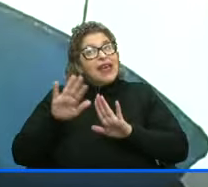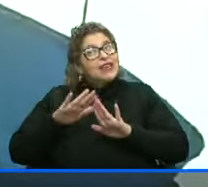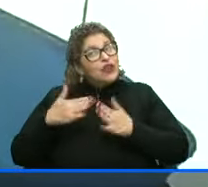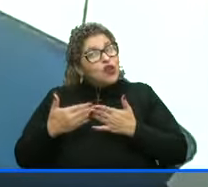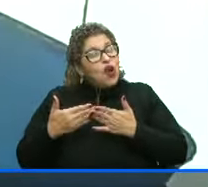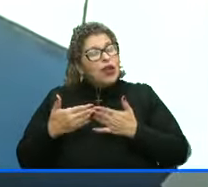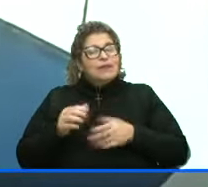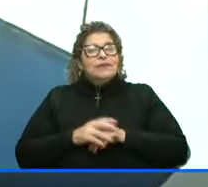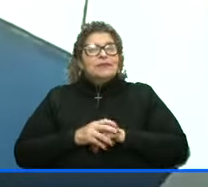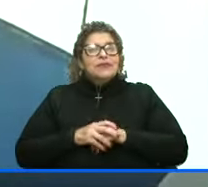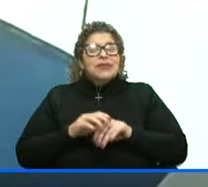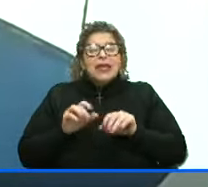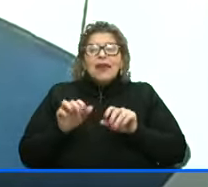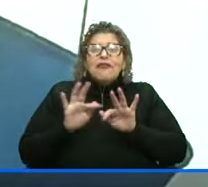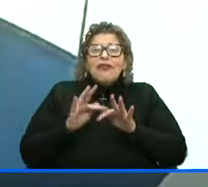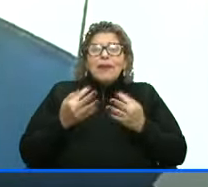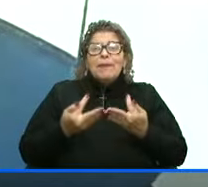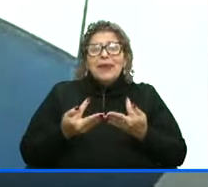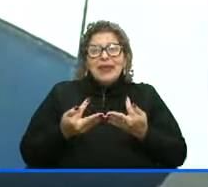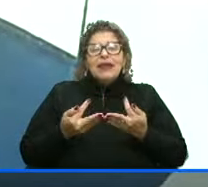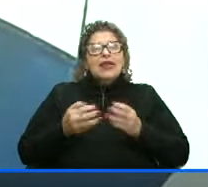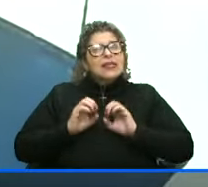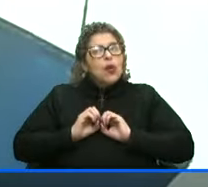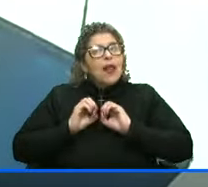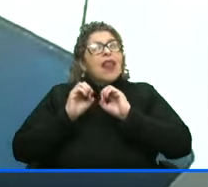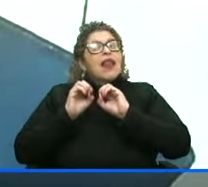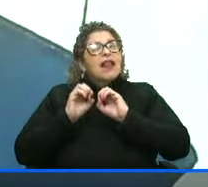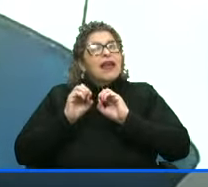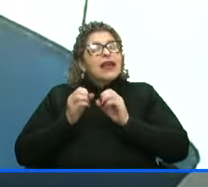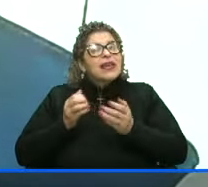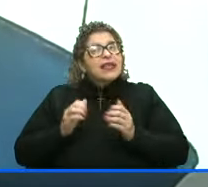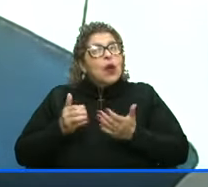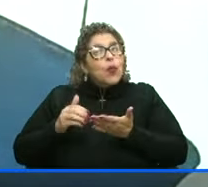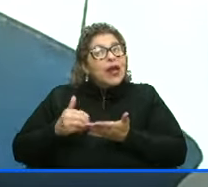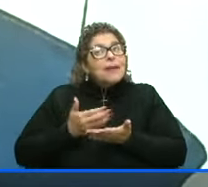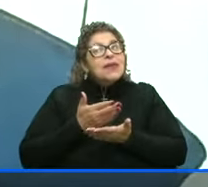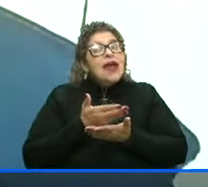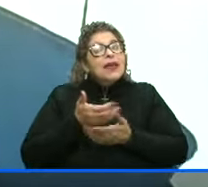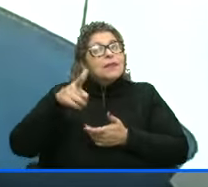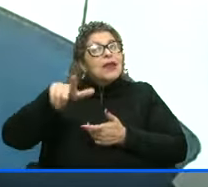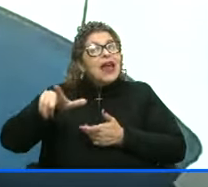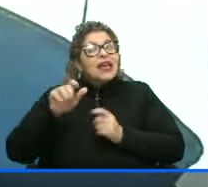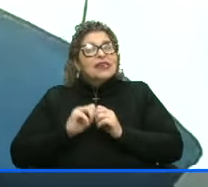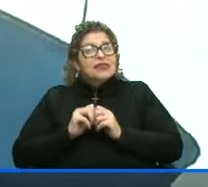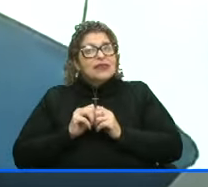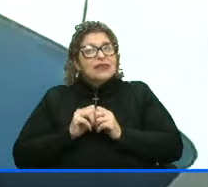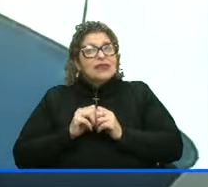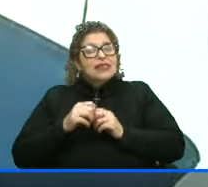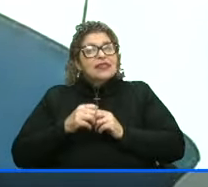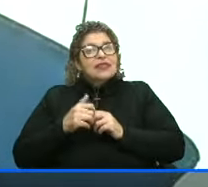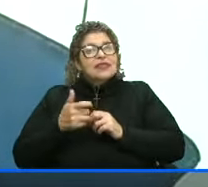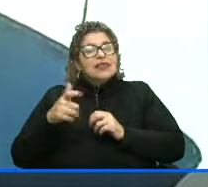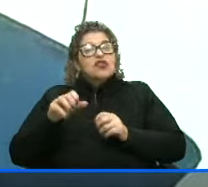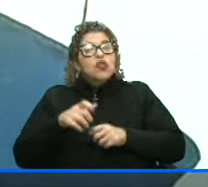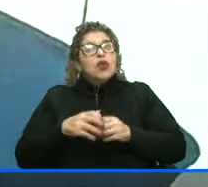temos muitas vezes famílias em que são encaminhadas para as escolas que são de outras